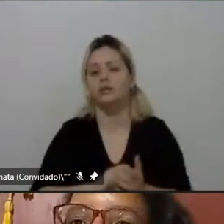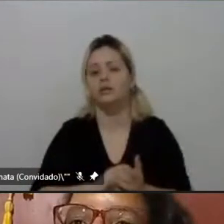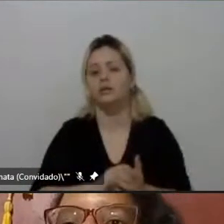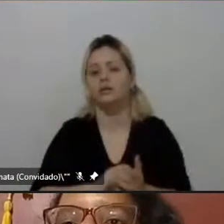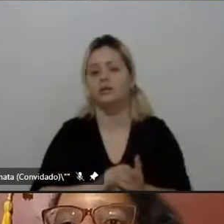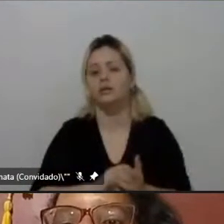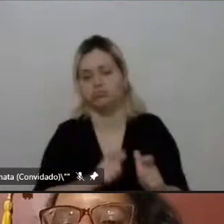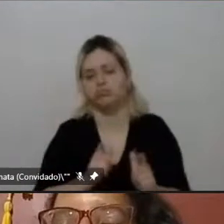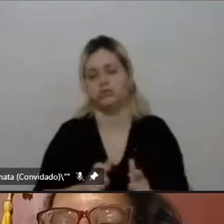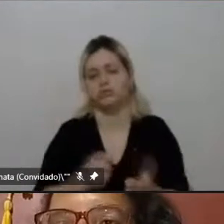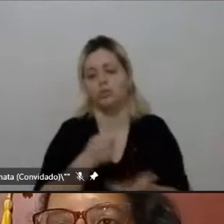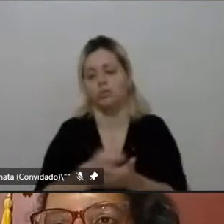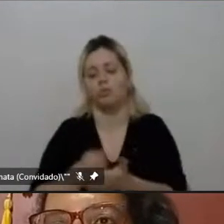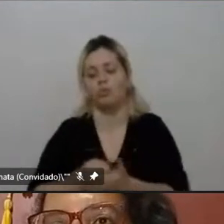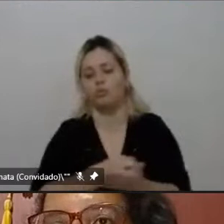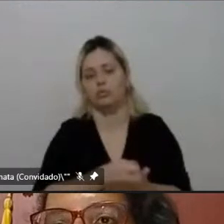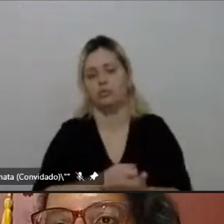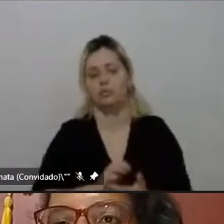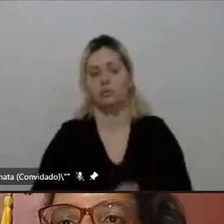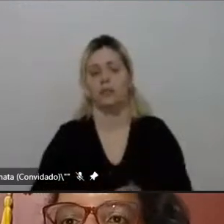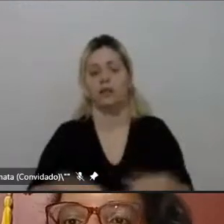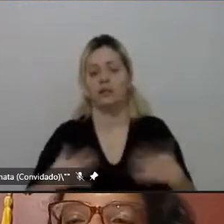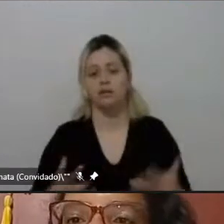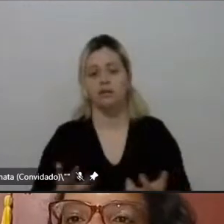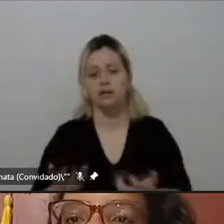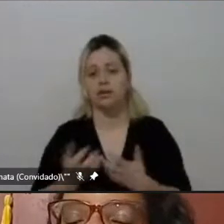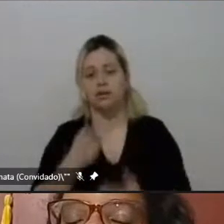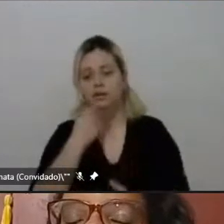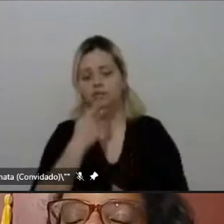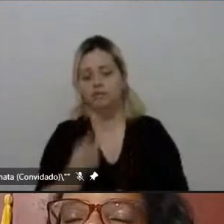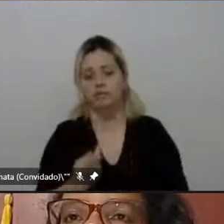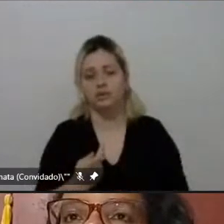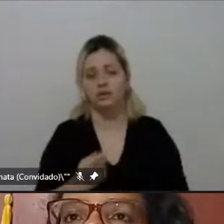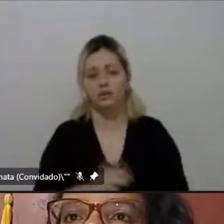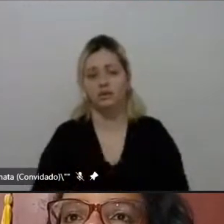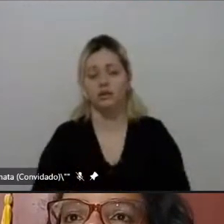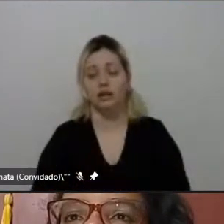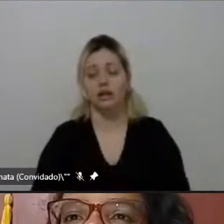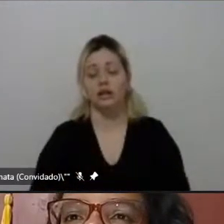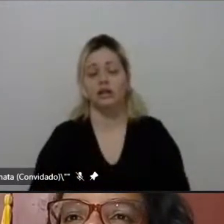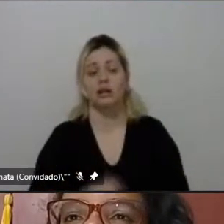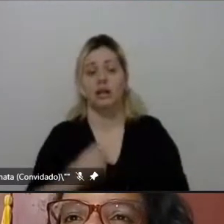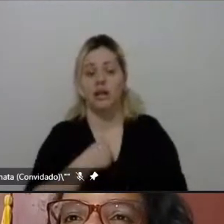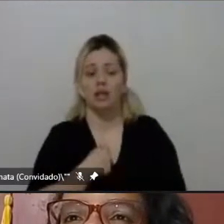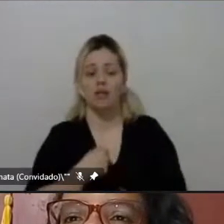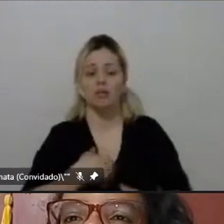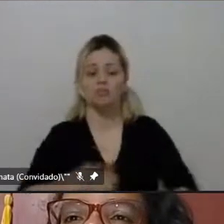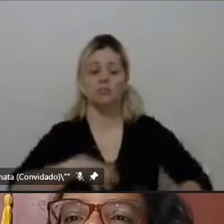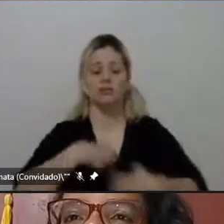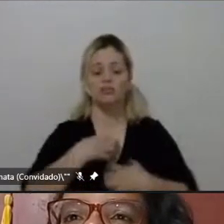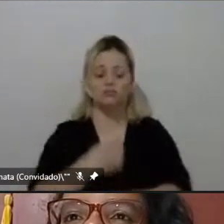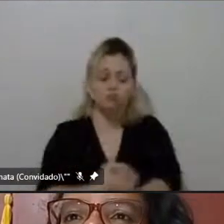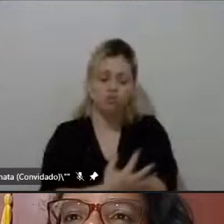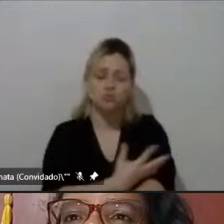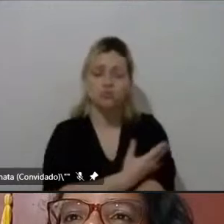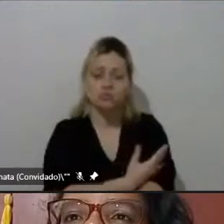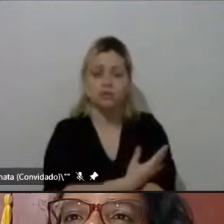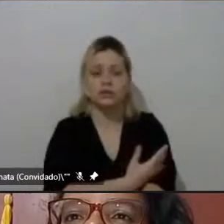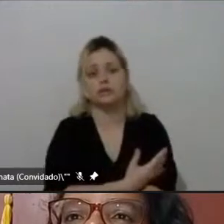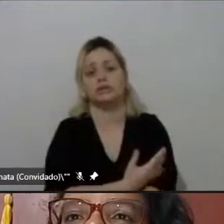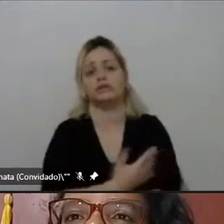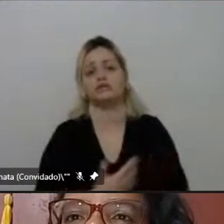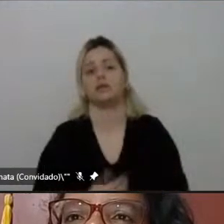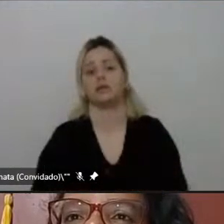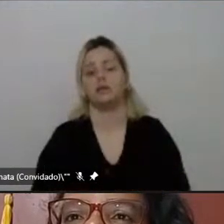Então, queria que vocês falassem um pouco nisso, né? E essa expectativa, né? Que, né? O